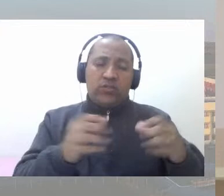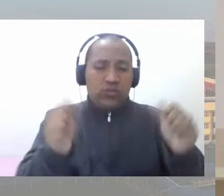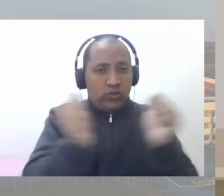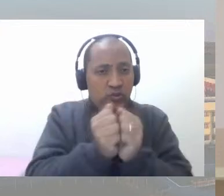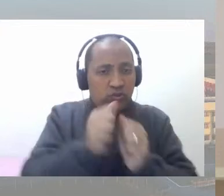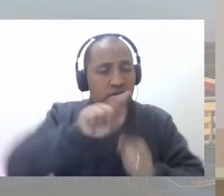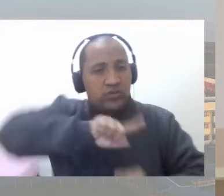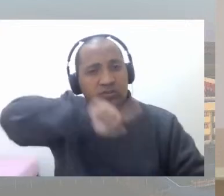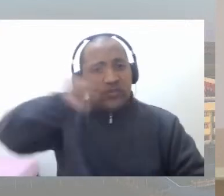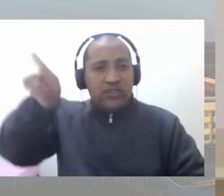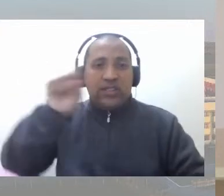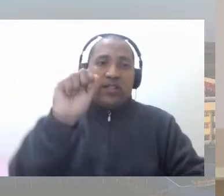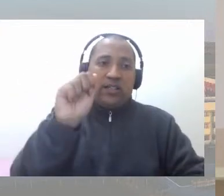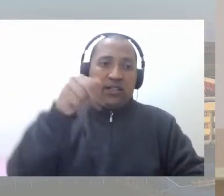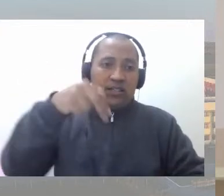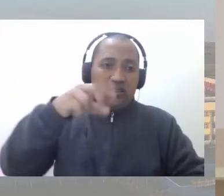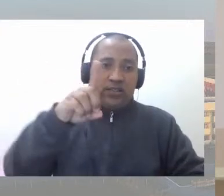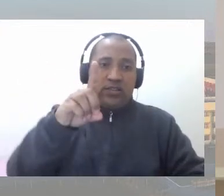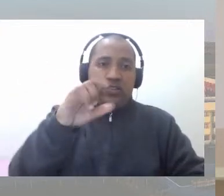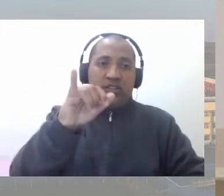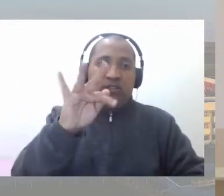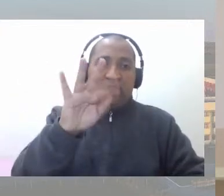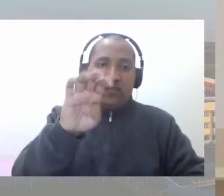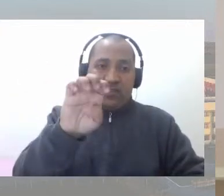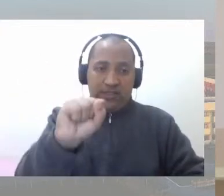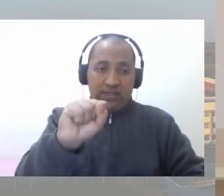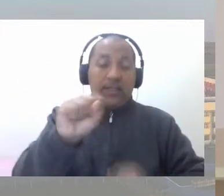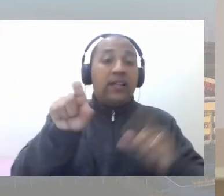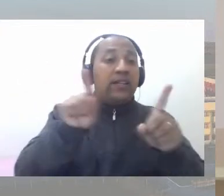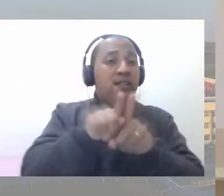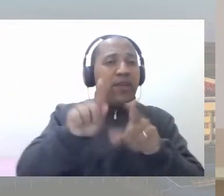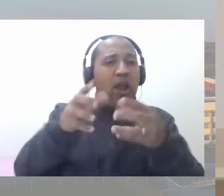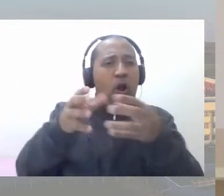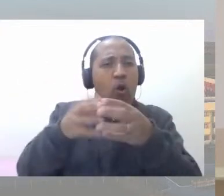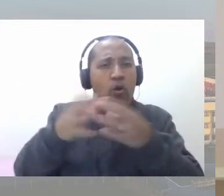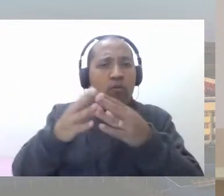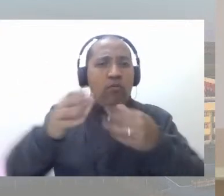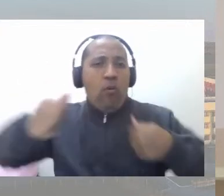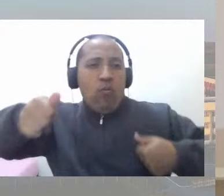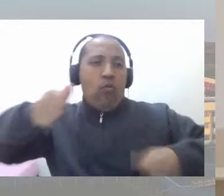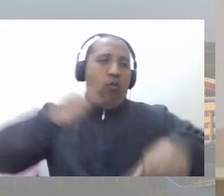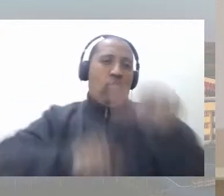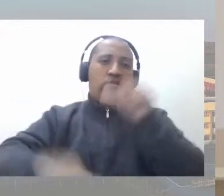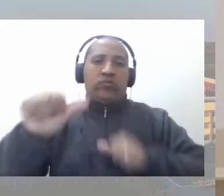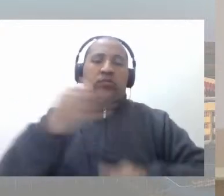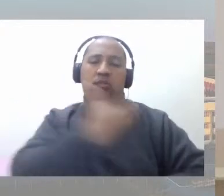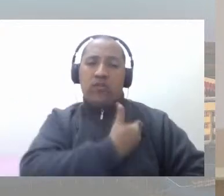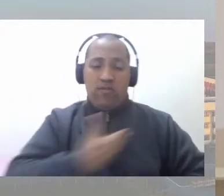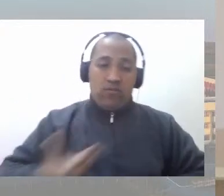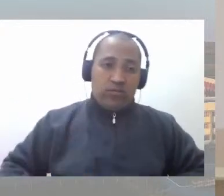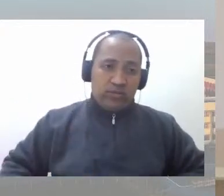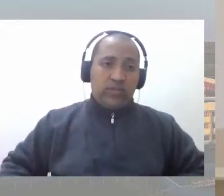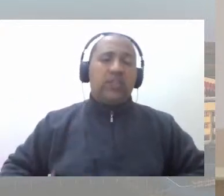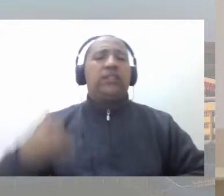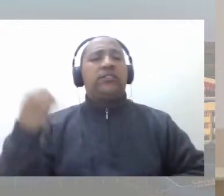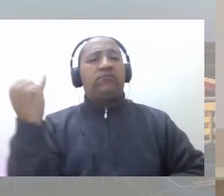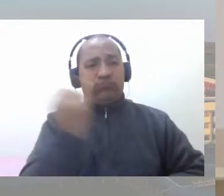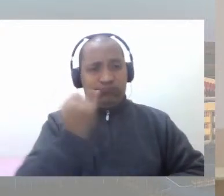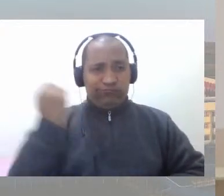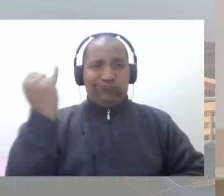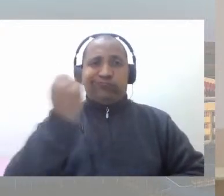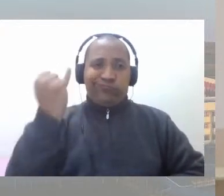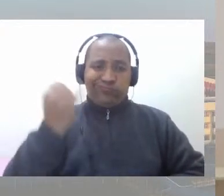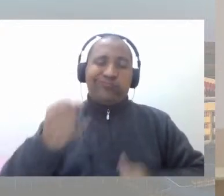à ANDIFES e junto à equipe de transição do governo. Foi muito importante, né,